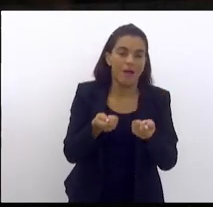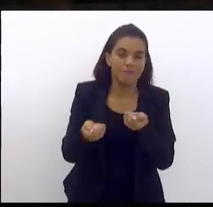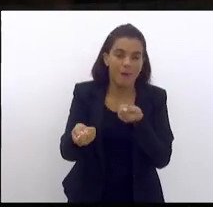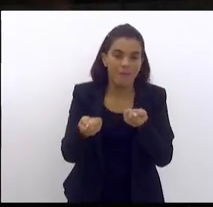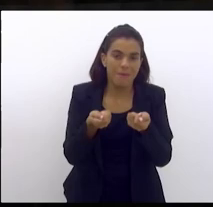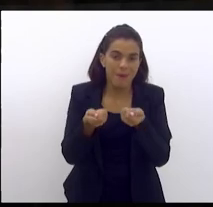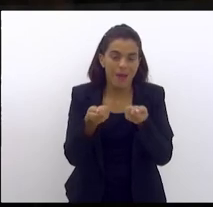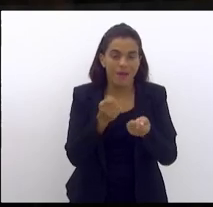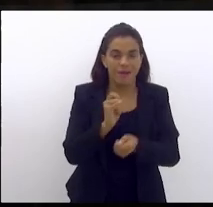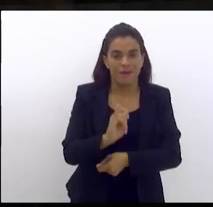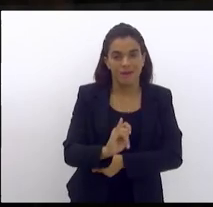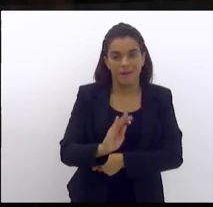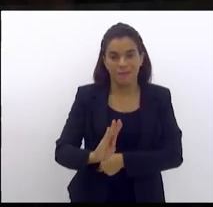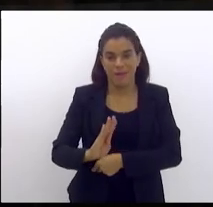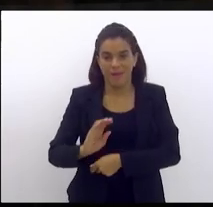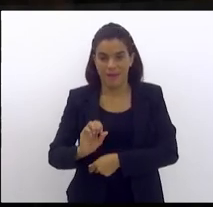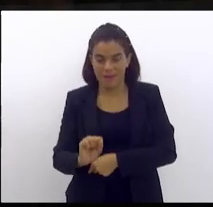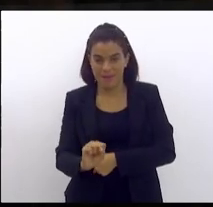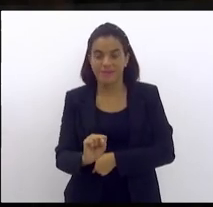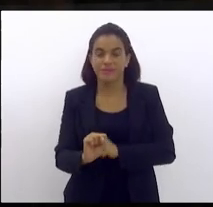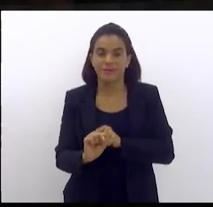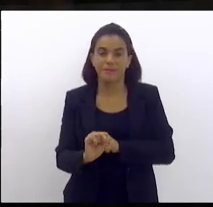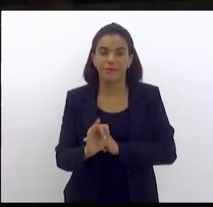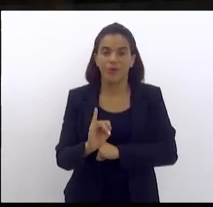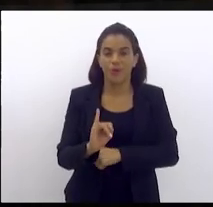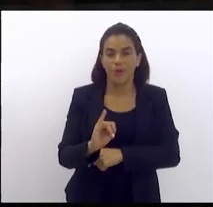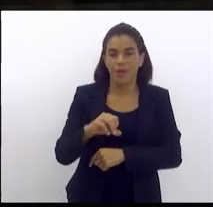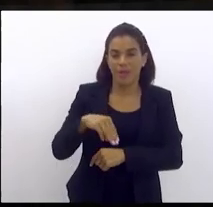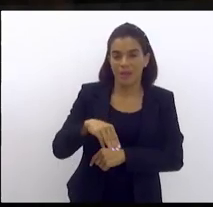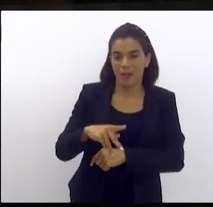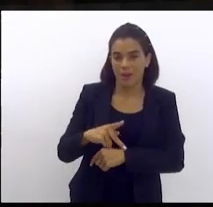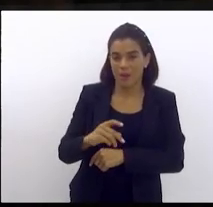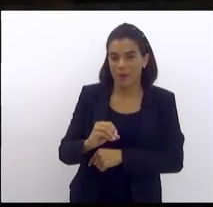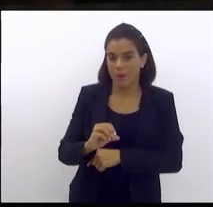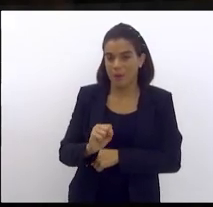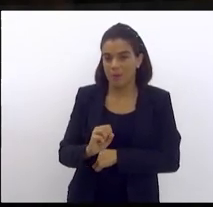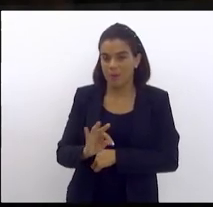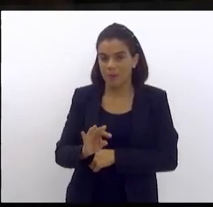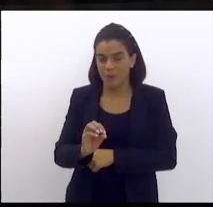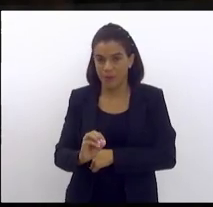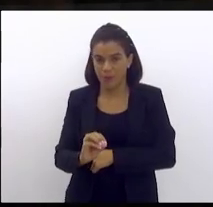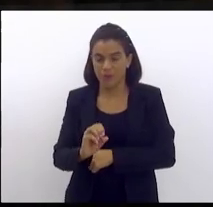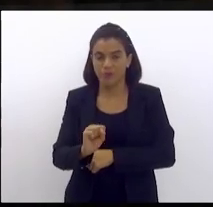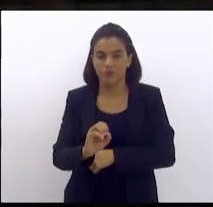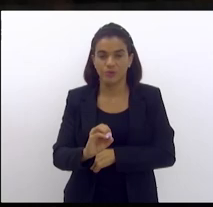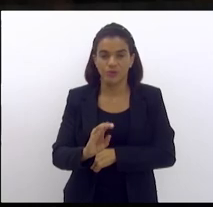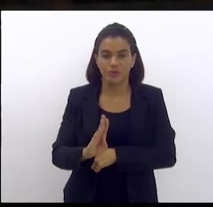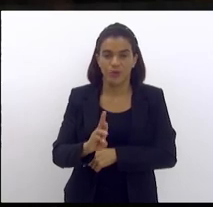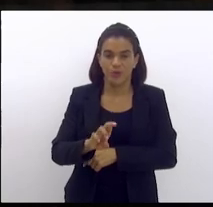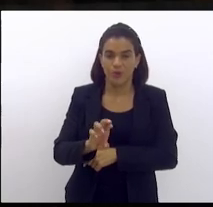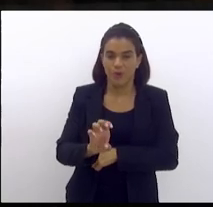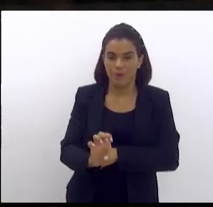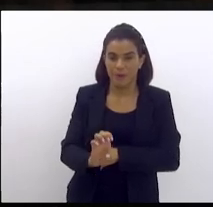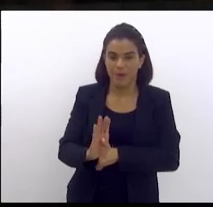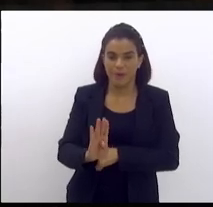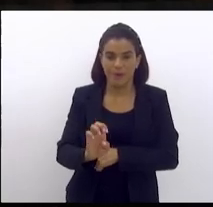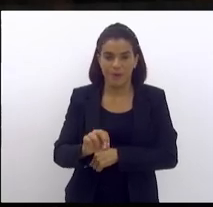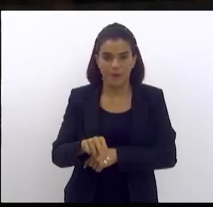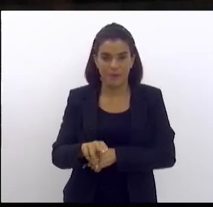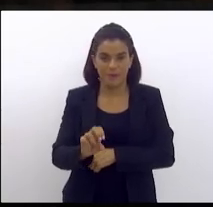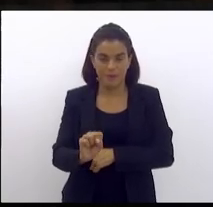ibs o imposto sobre bens e serviços o que no meio entendimento vai